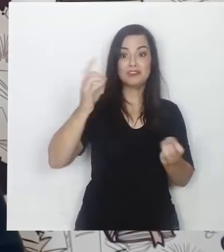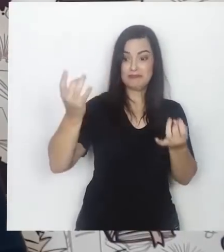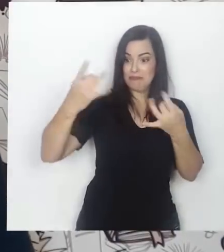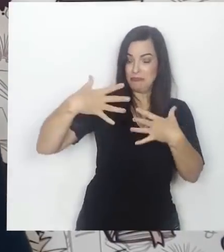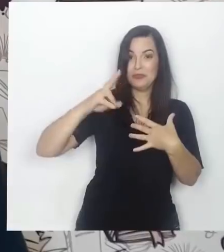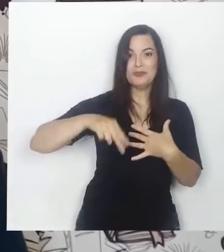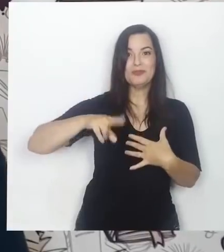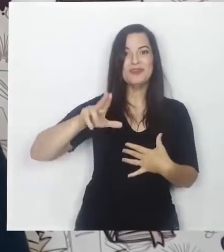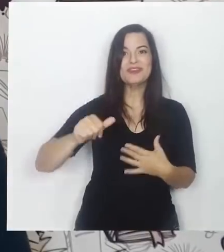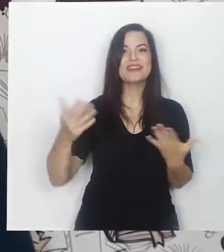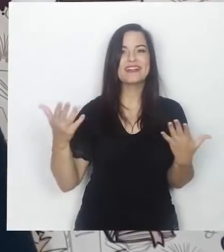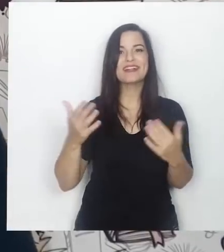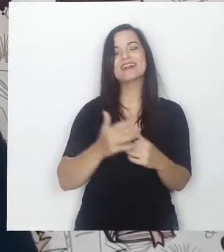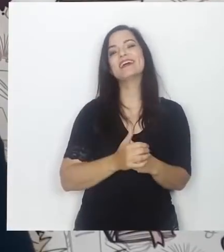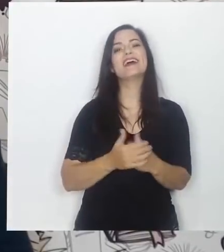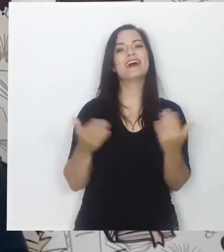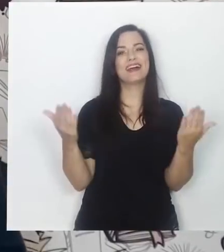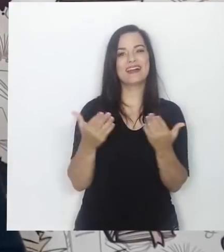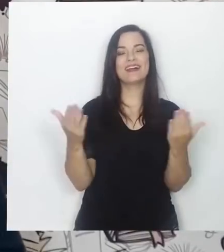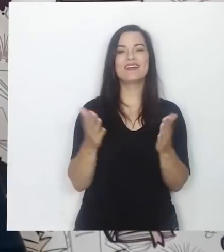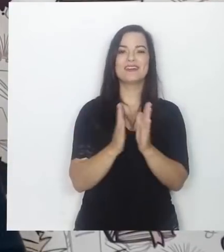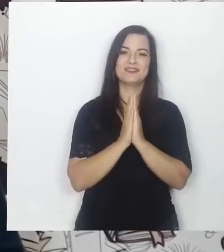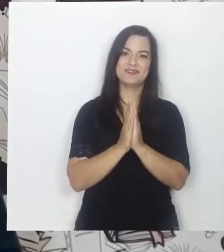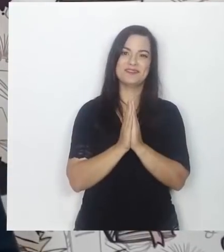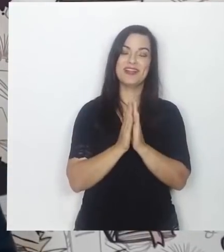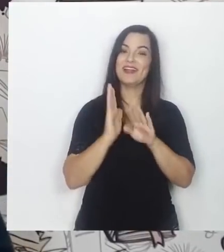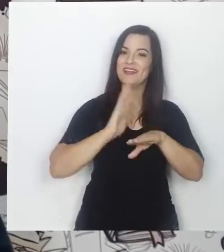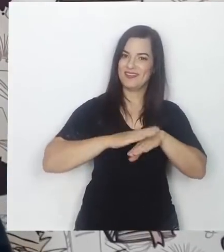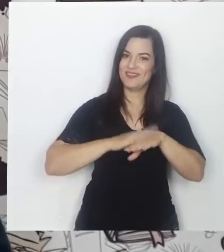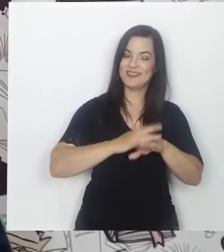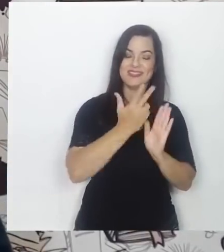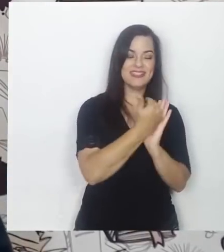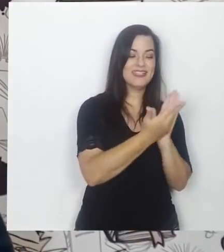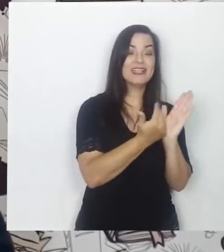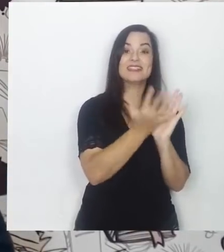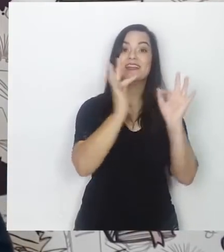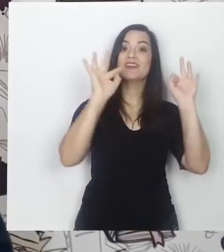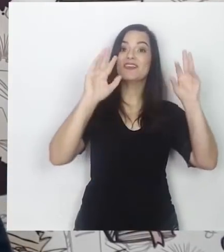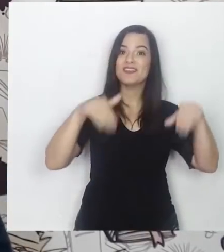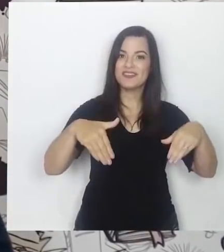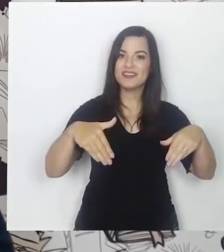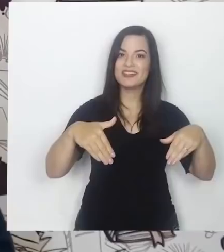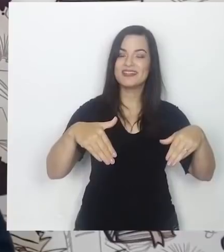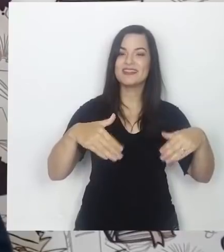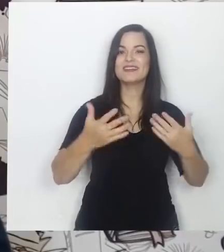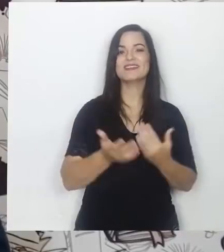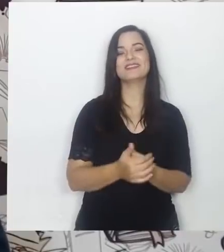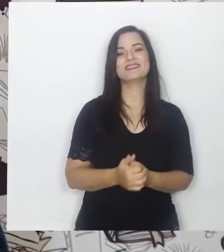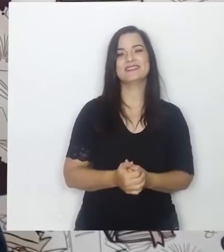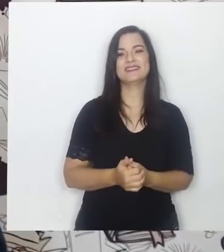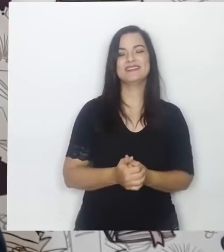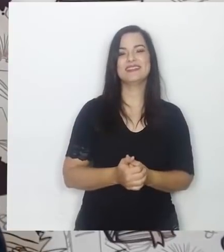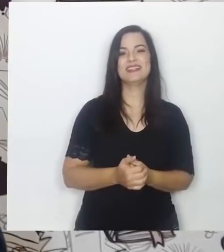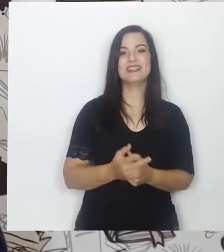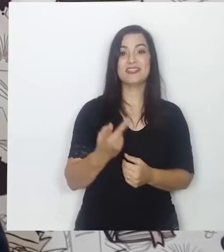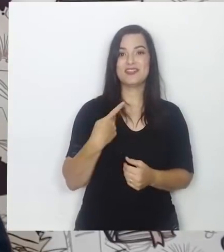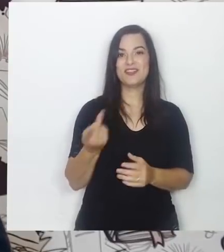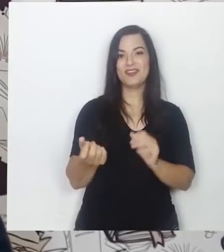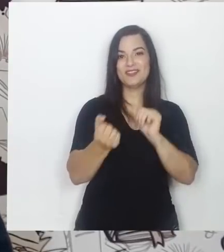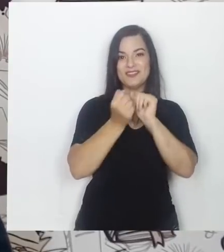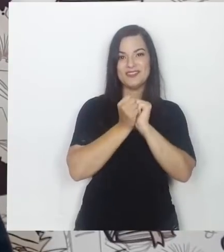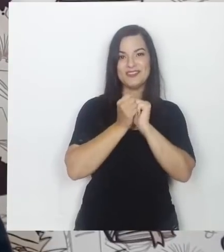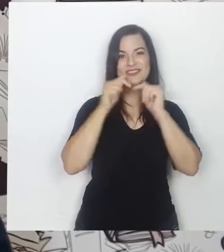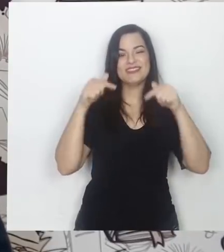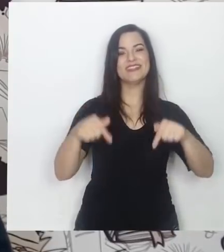abandonaram. Então agora que vocês façam um desenho com o encerramento dessa etapa que nós tivemos juntinhos aqui